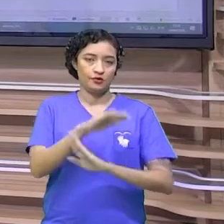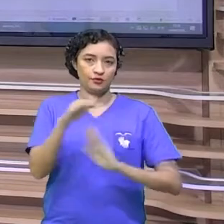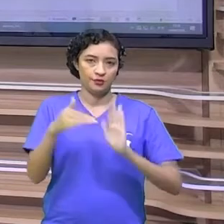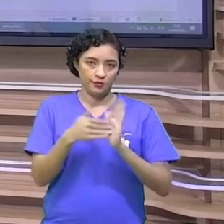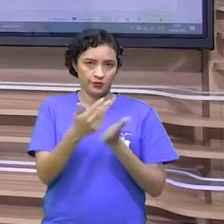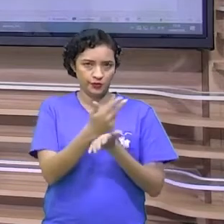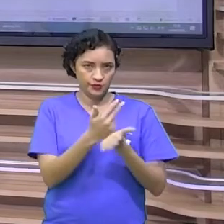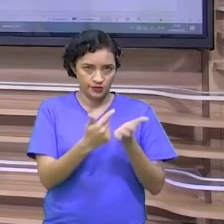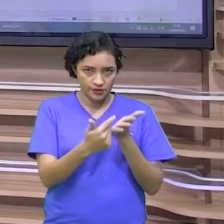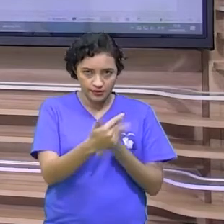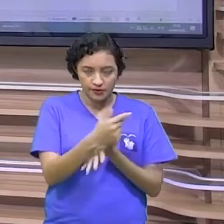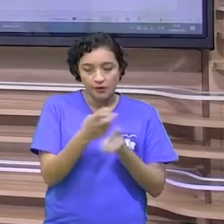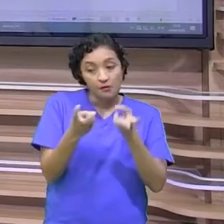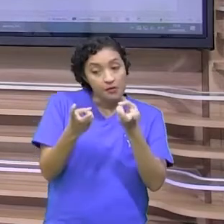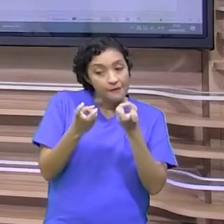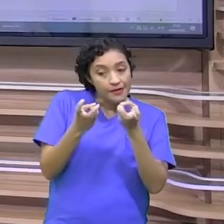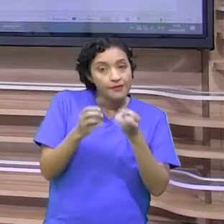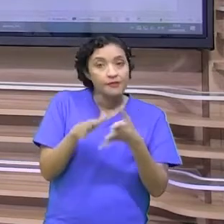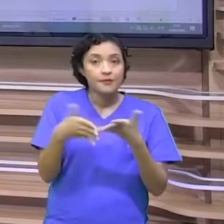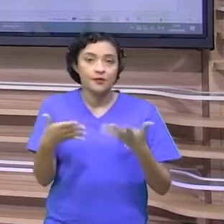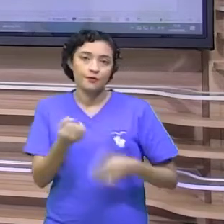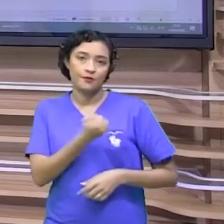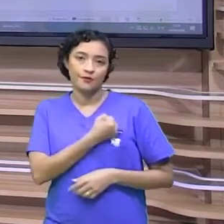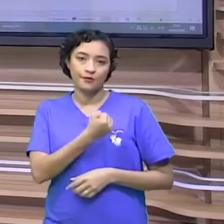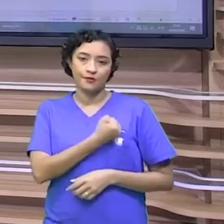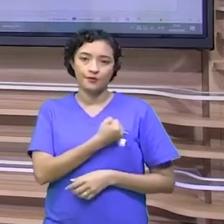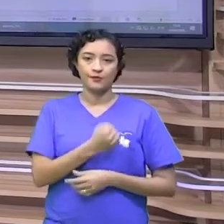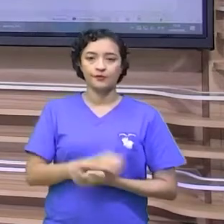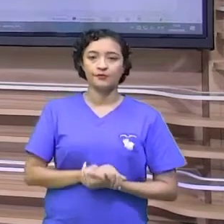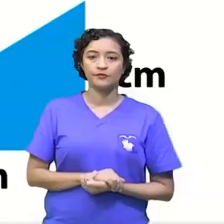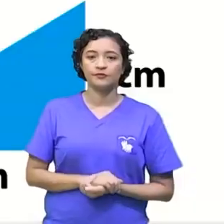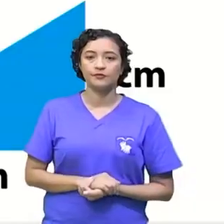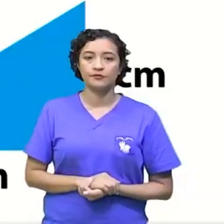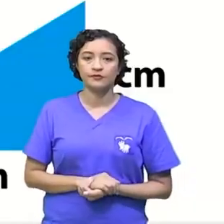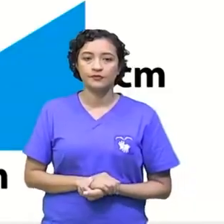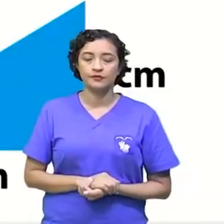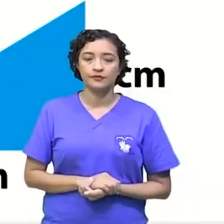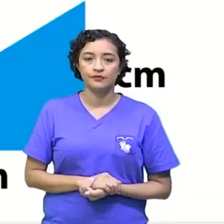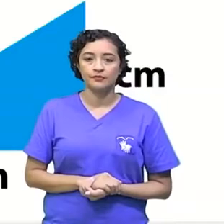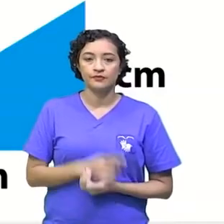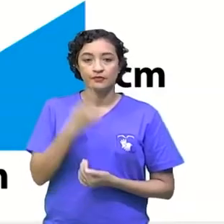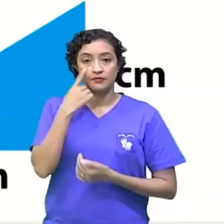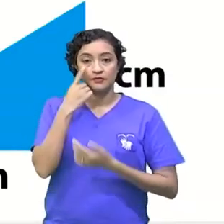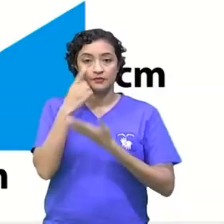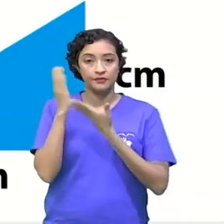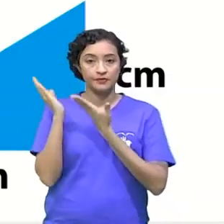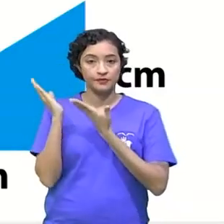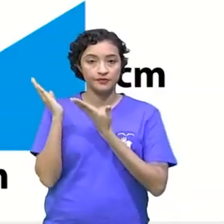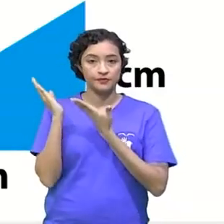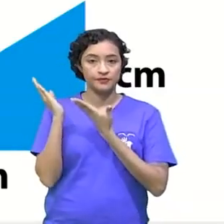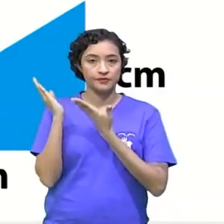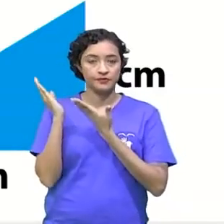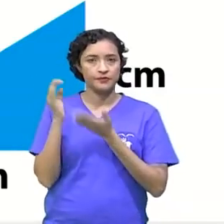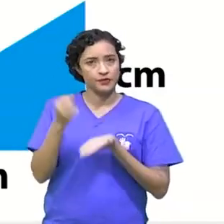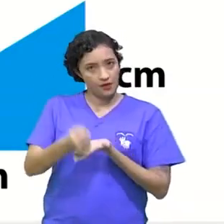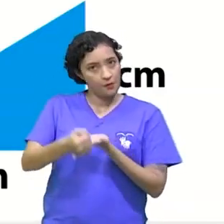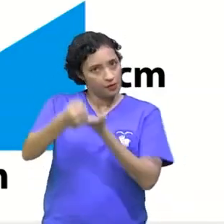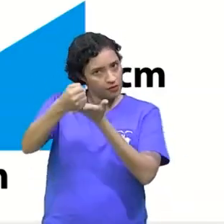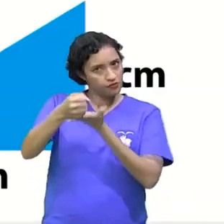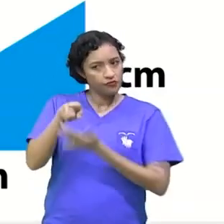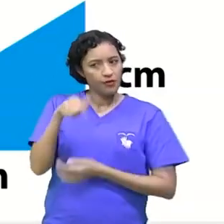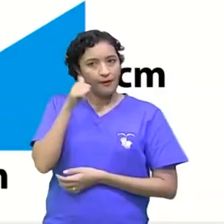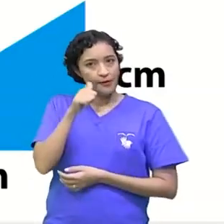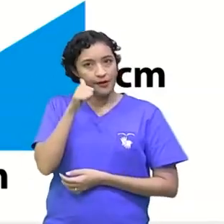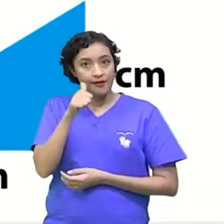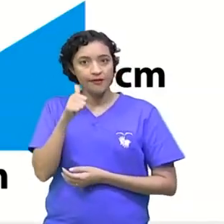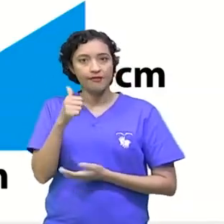para poder conseguir identificar essas medidas. De olho aqui na tela. Bom, o que nós podemos fazer aqui? Vamos ajudar a Felícia. Observe